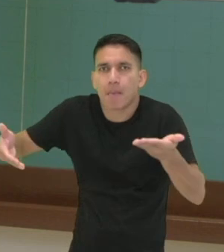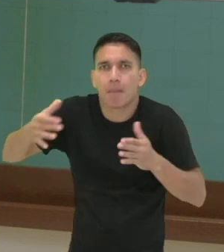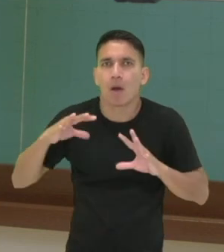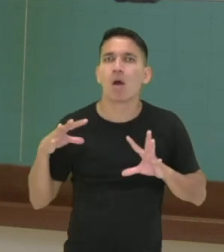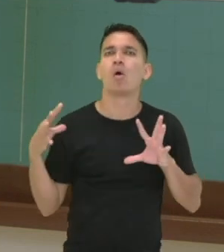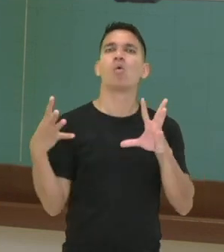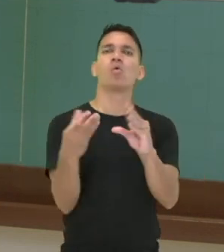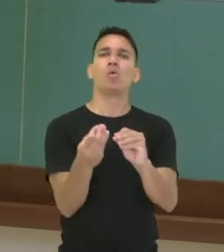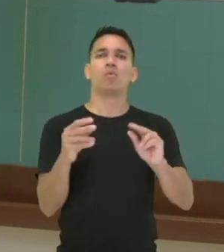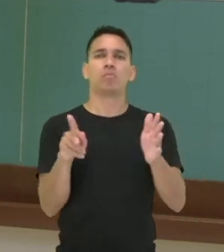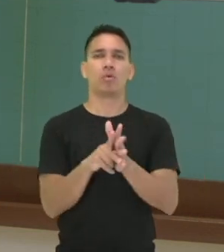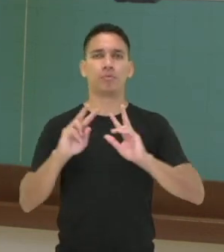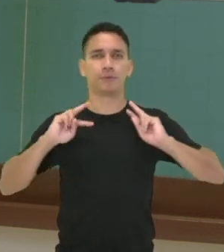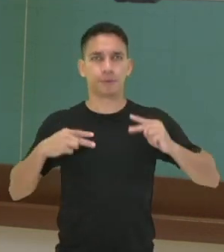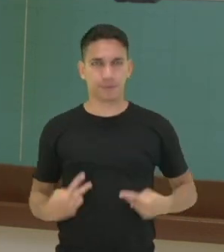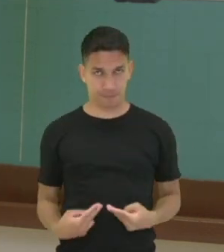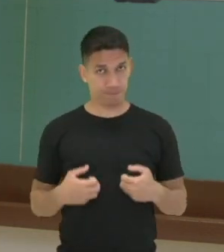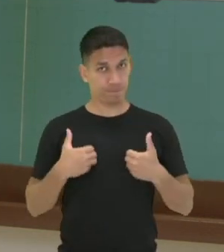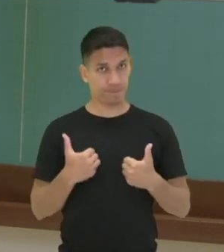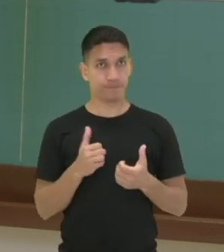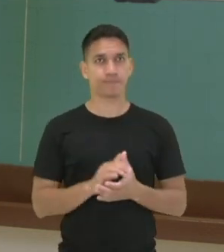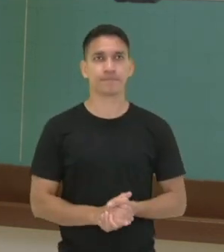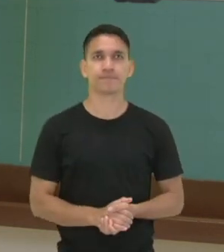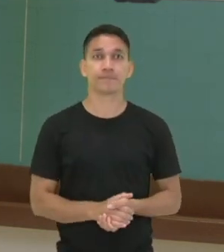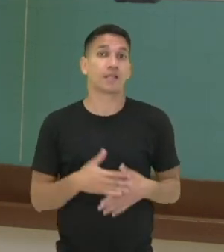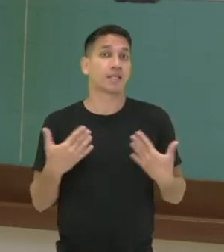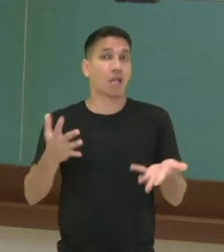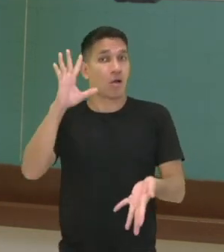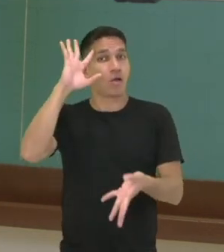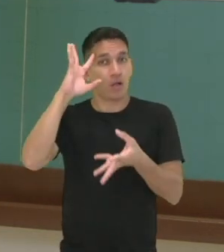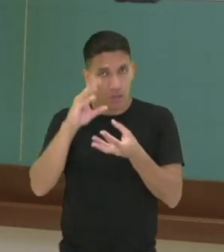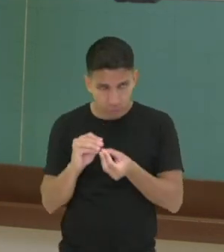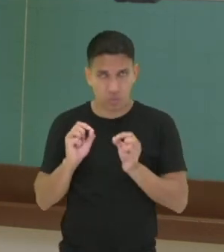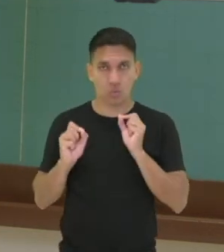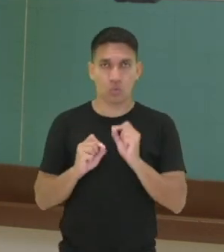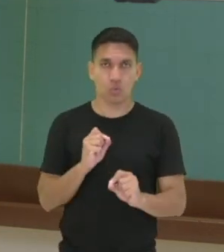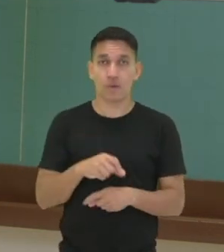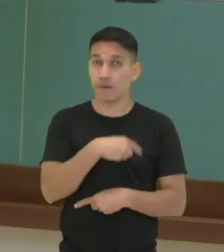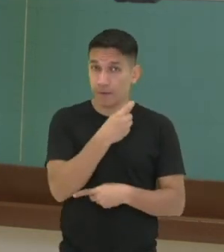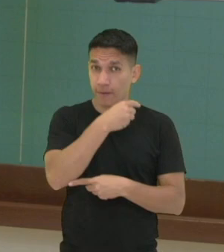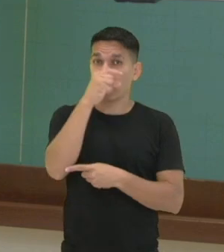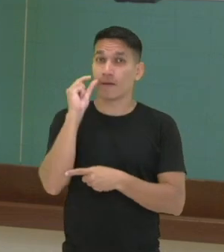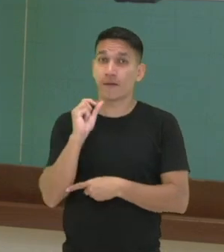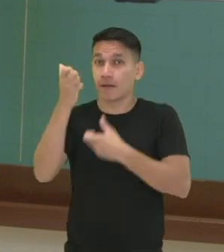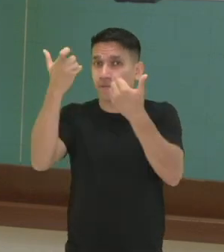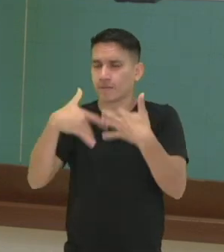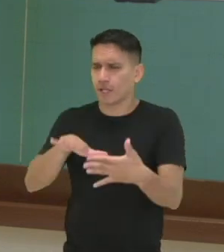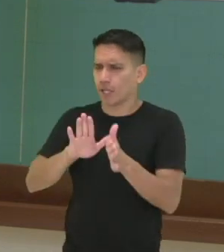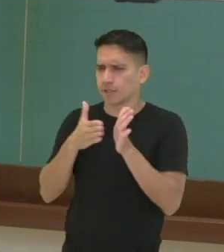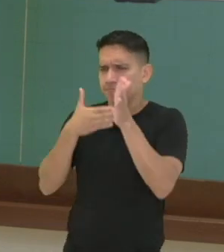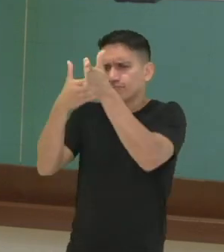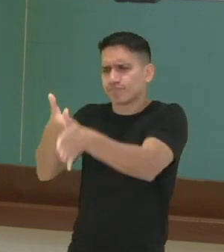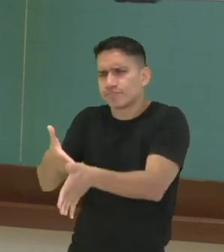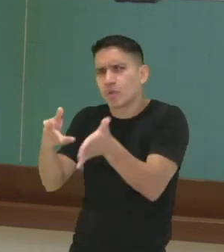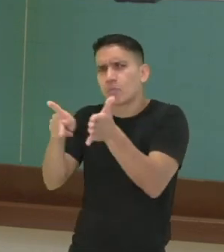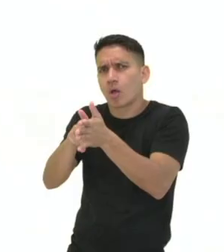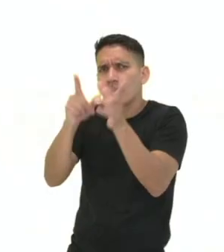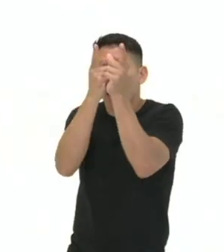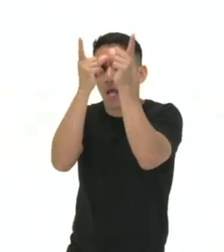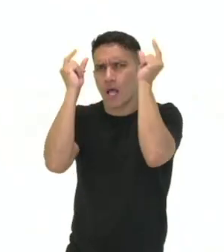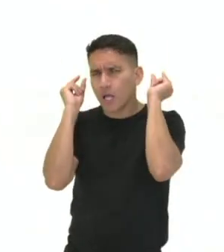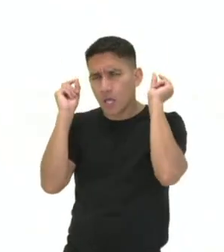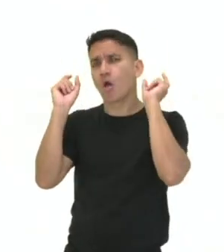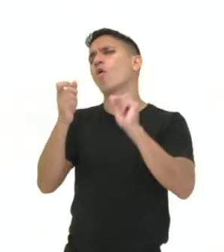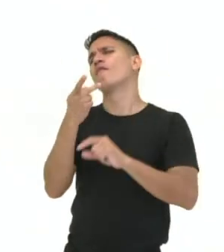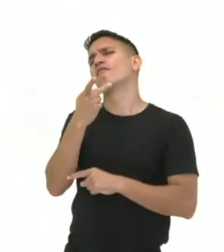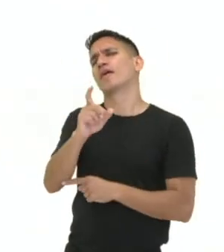de humanidade. Certo? Para concluir, para Wolff, ser fiel aos gregos, a seu gênio único, é